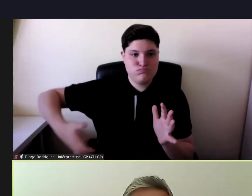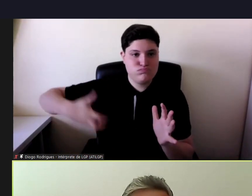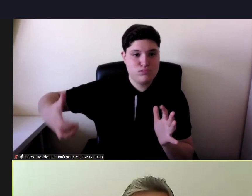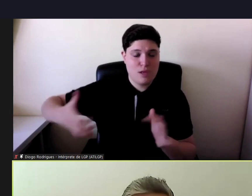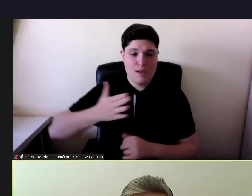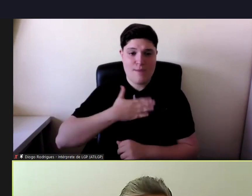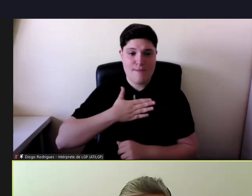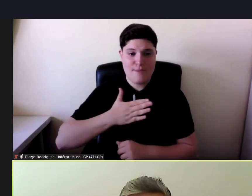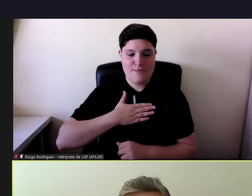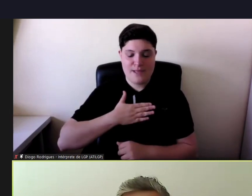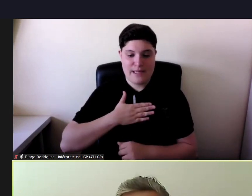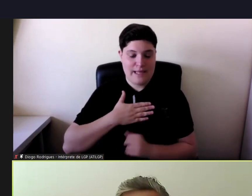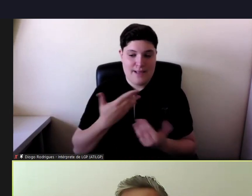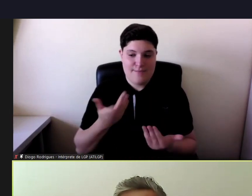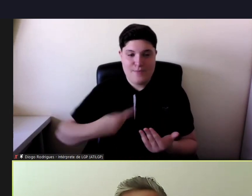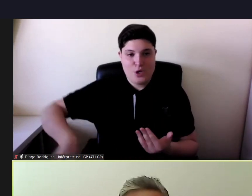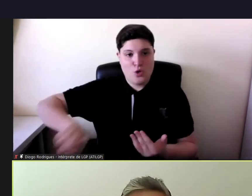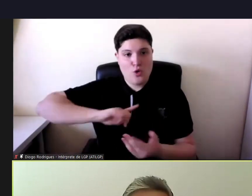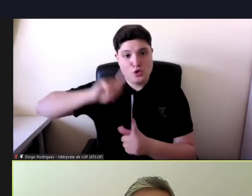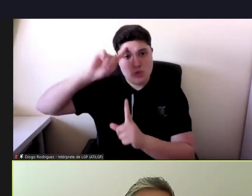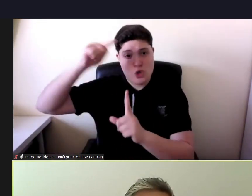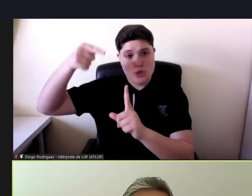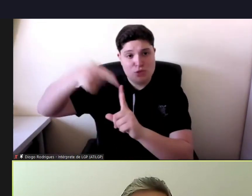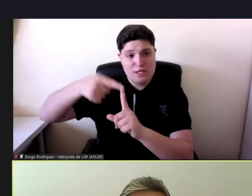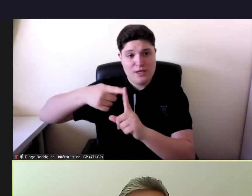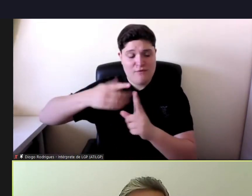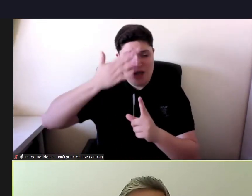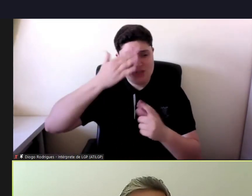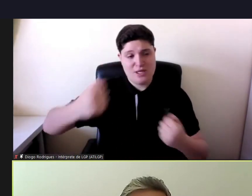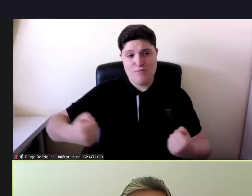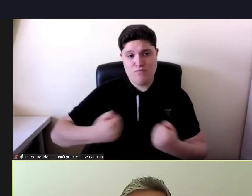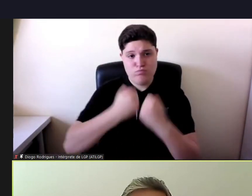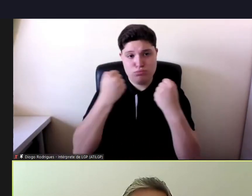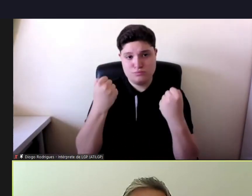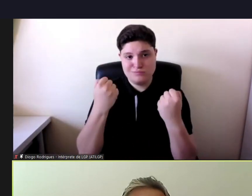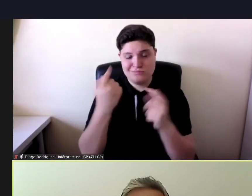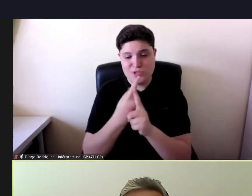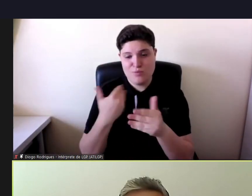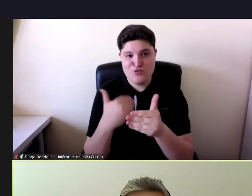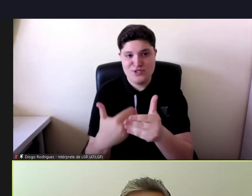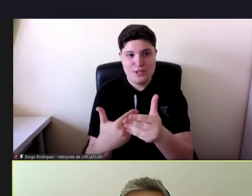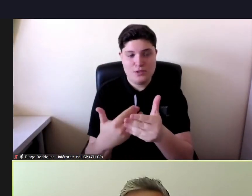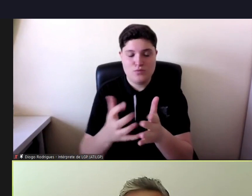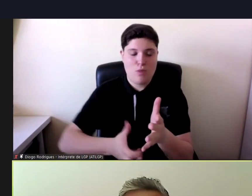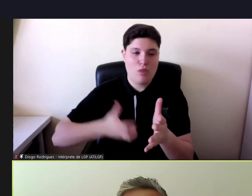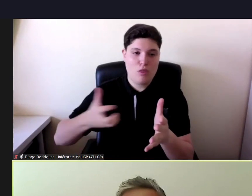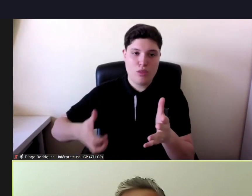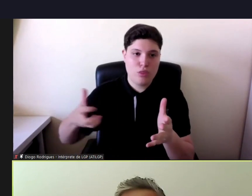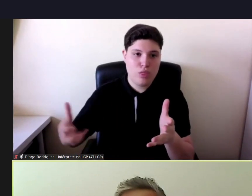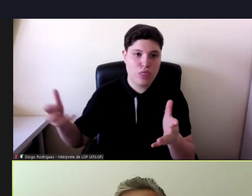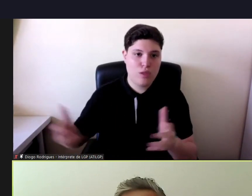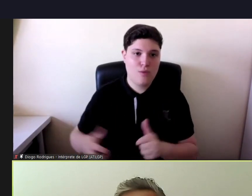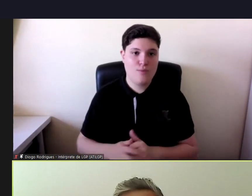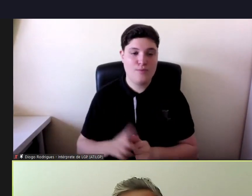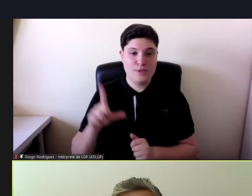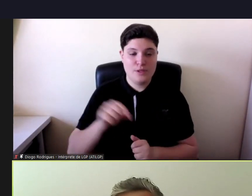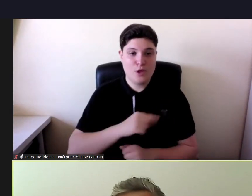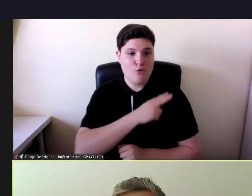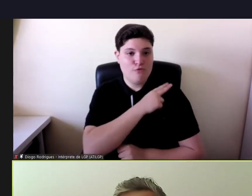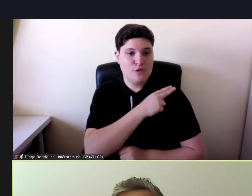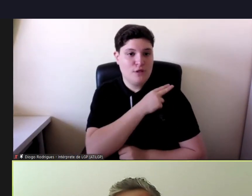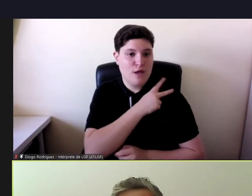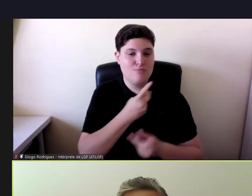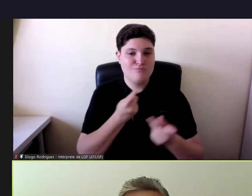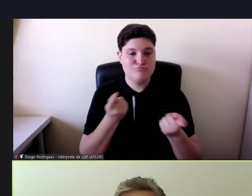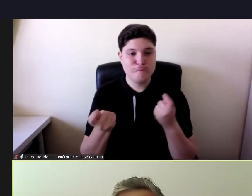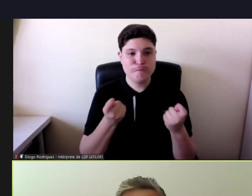é precisamente este suporte da vida, não é? E, portanto, esse bem, que reparem, todos os planetas têm território mais pequeno ou maior que a Terra,